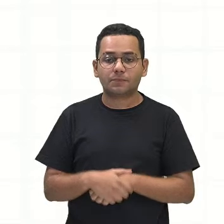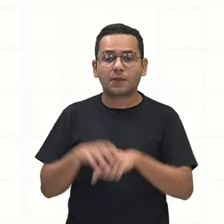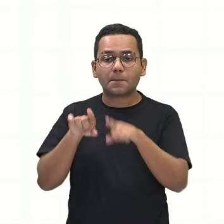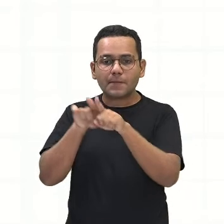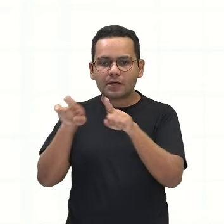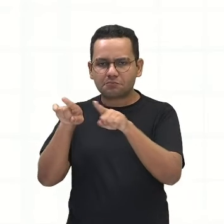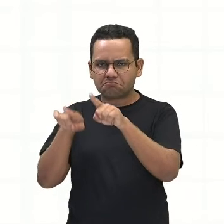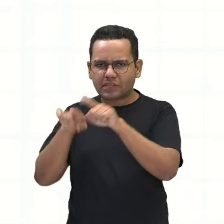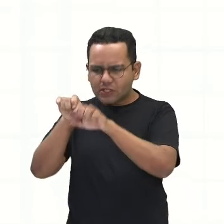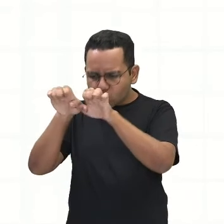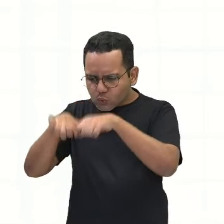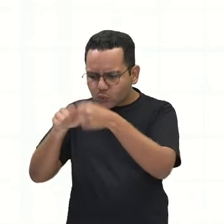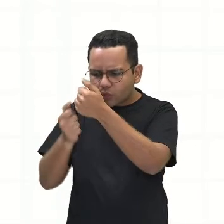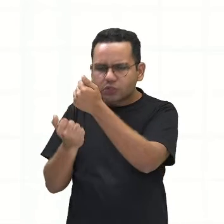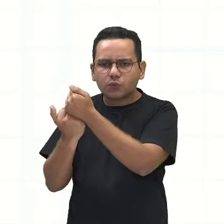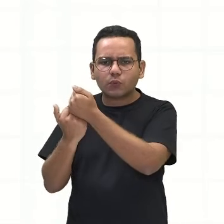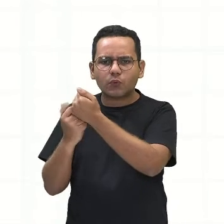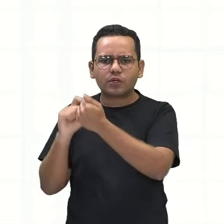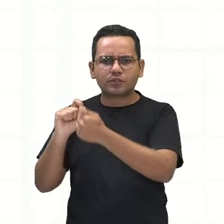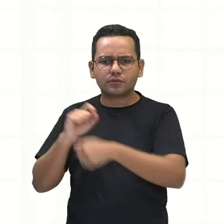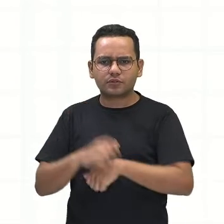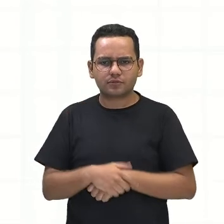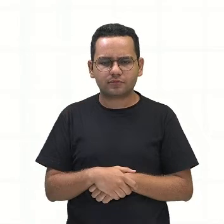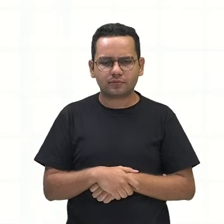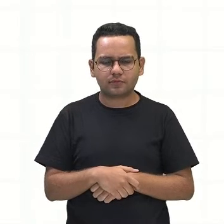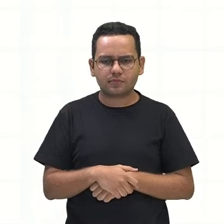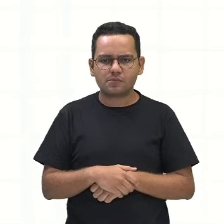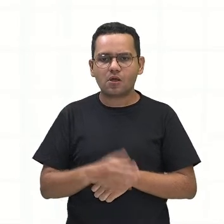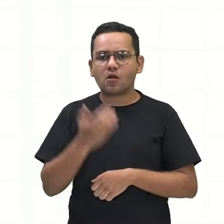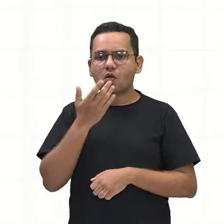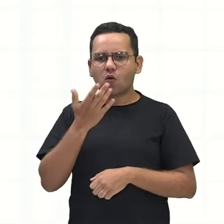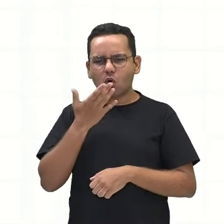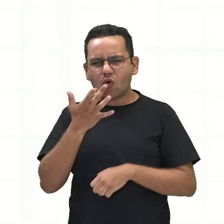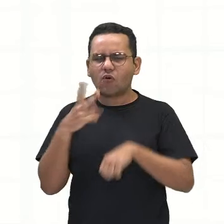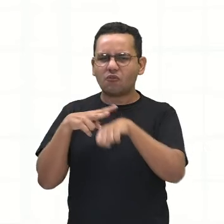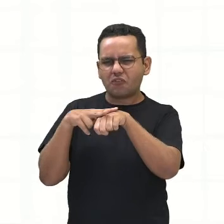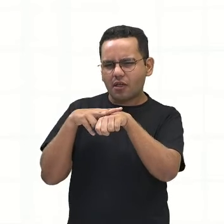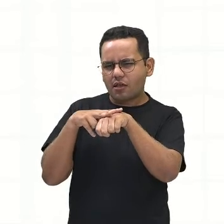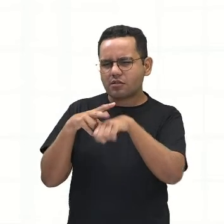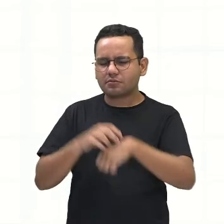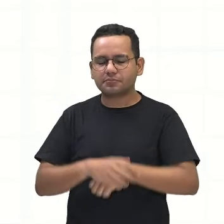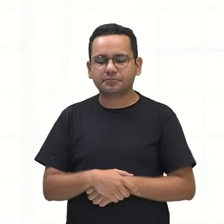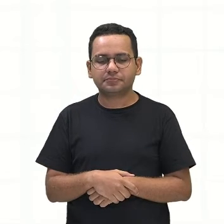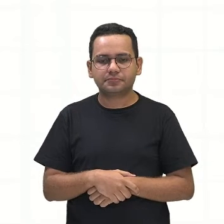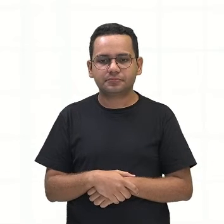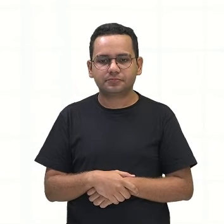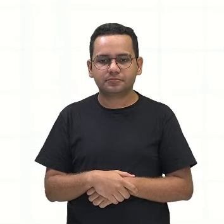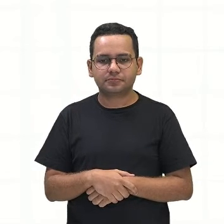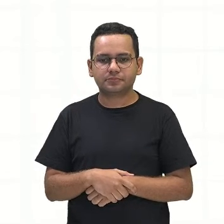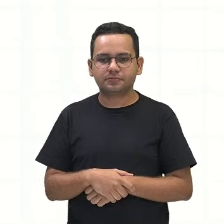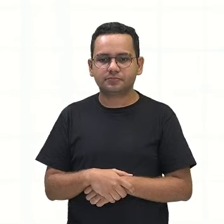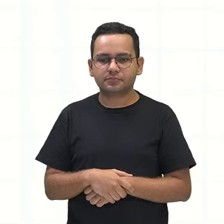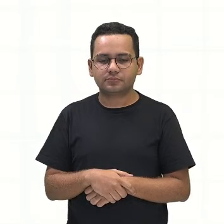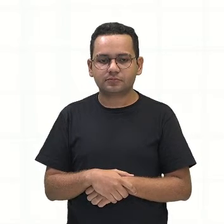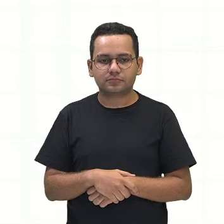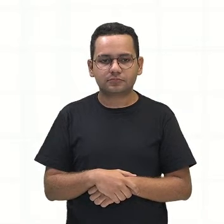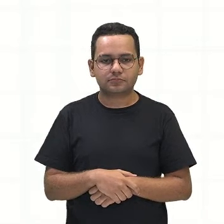têm essa cor essa cor esverdeada para poder eles